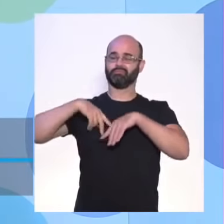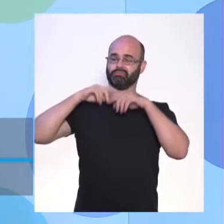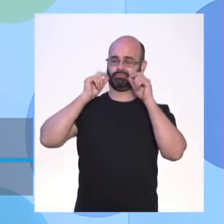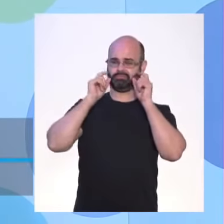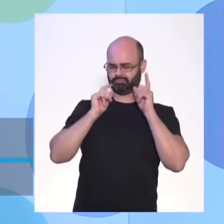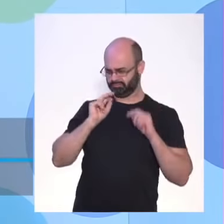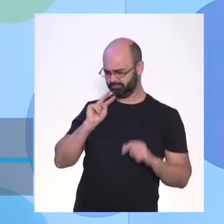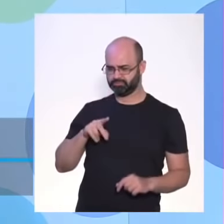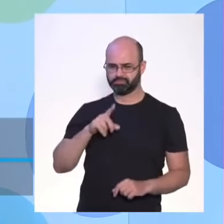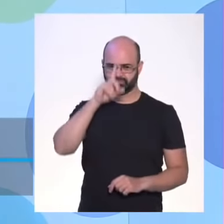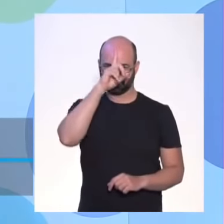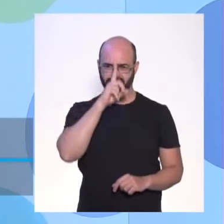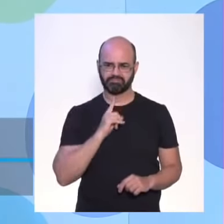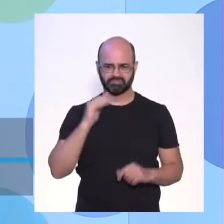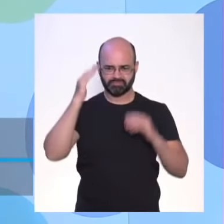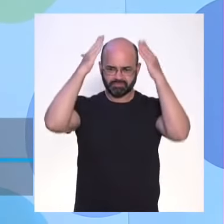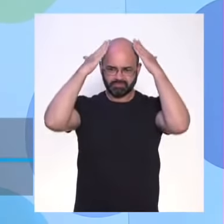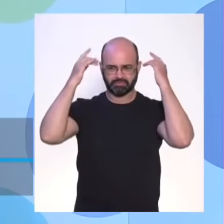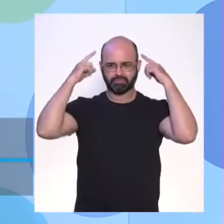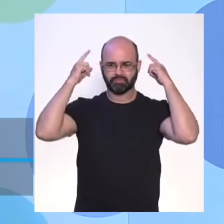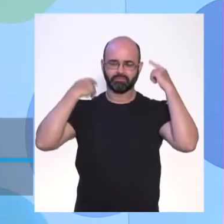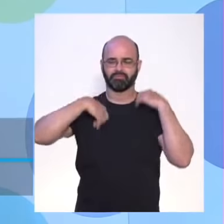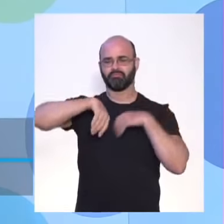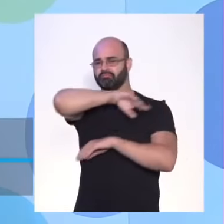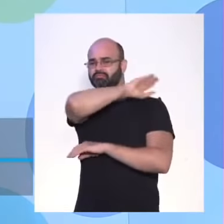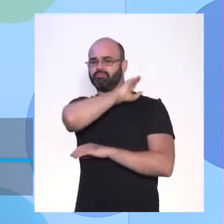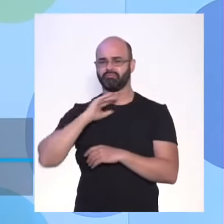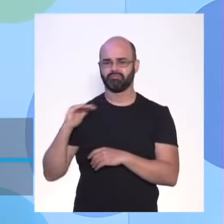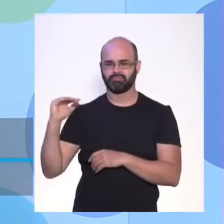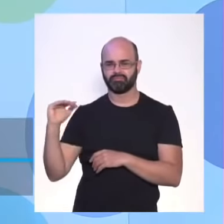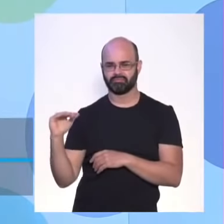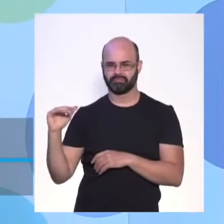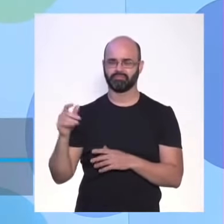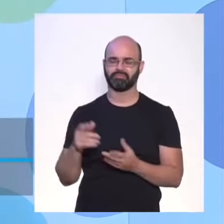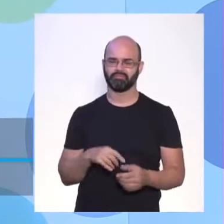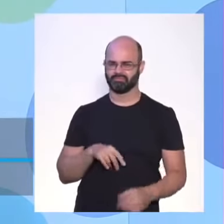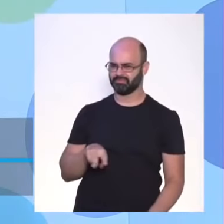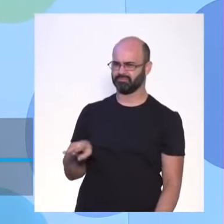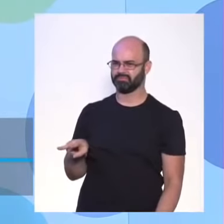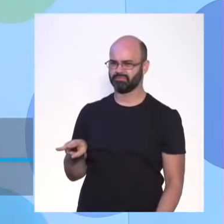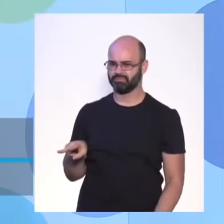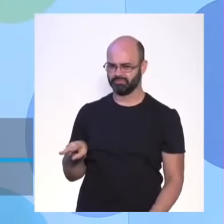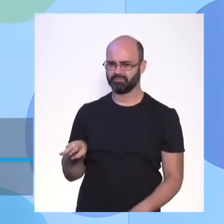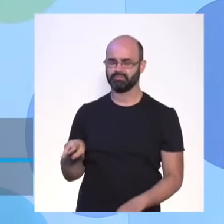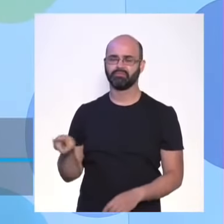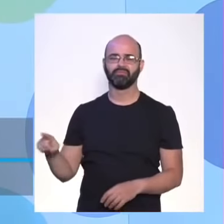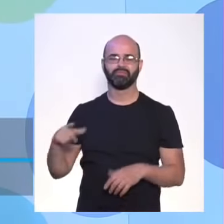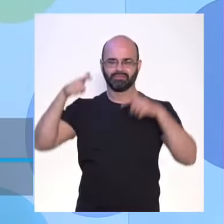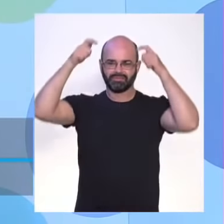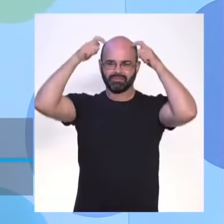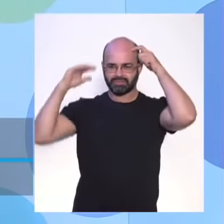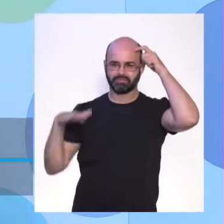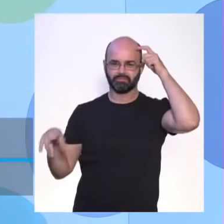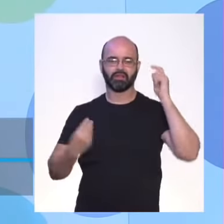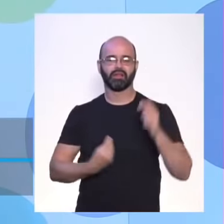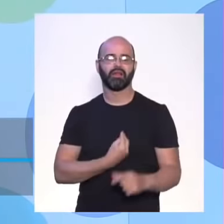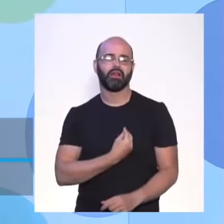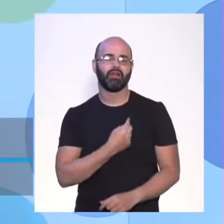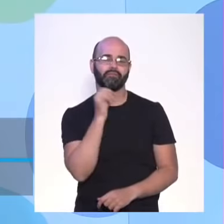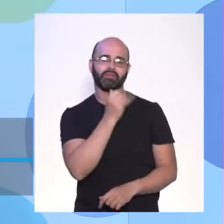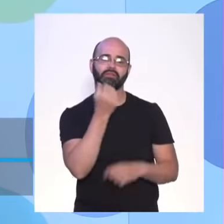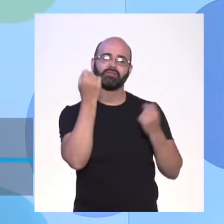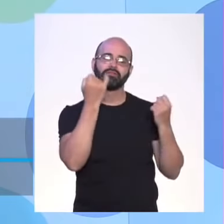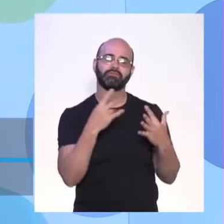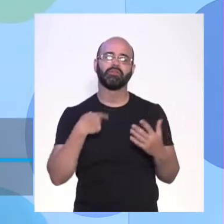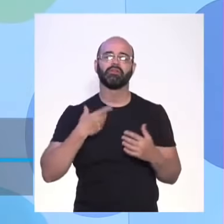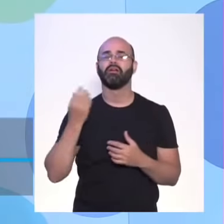estatura cabelos loiros o que usavam cachecol vermelho no pescoço ao longo da história O Pequeno Príncipe conta suas aventuras para